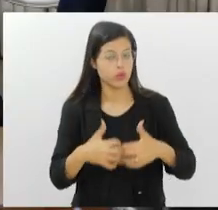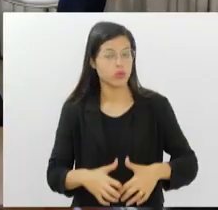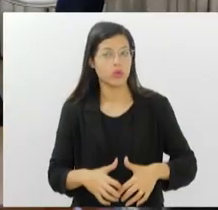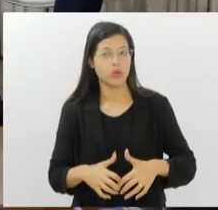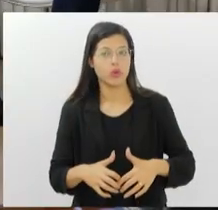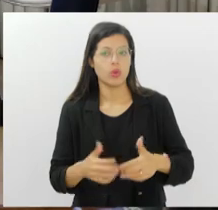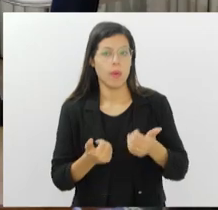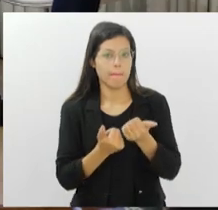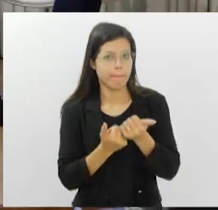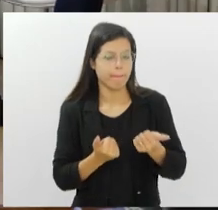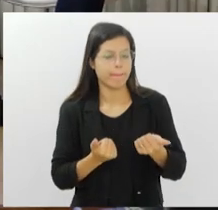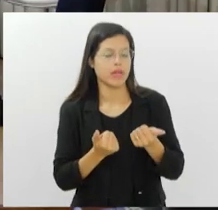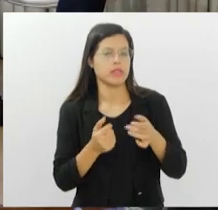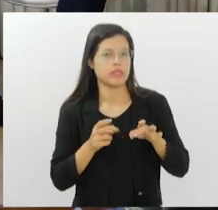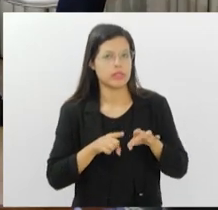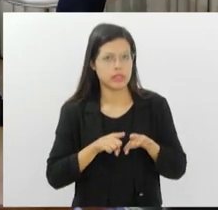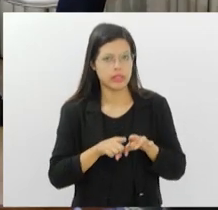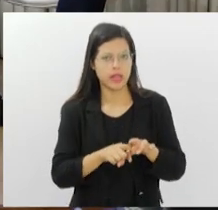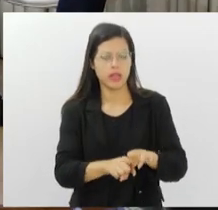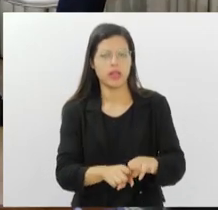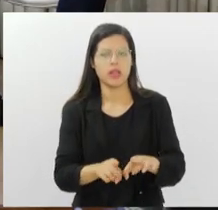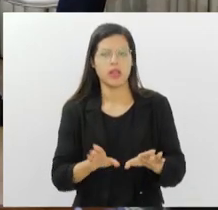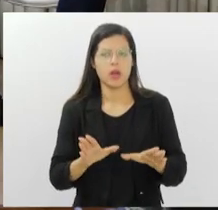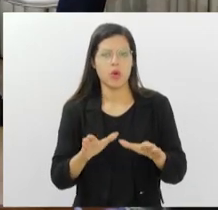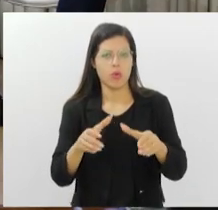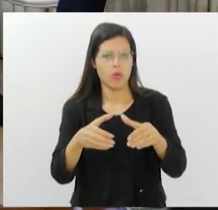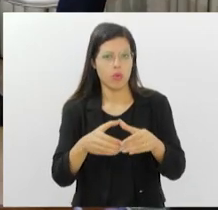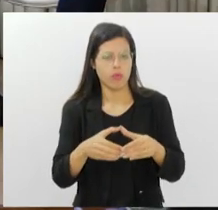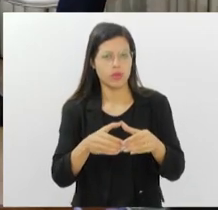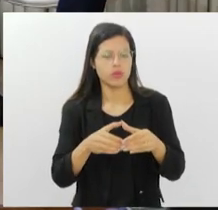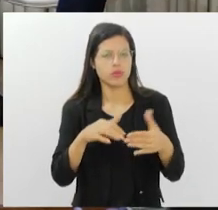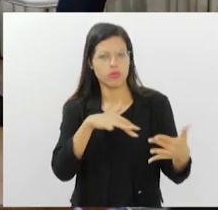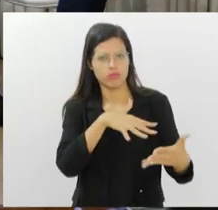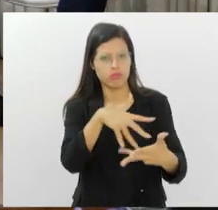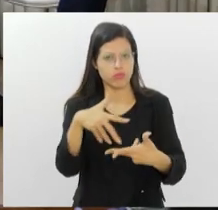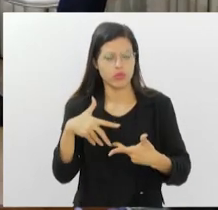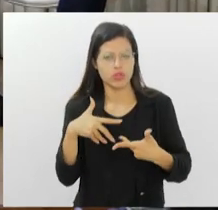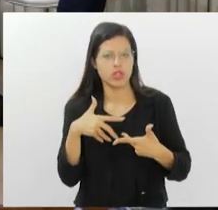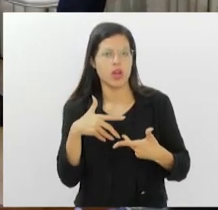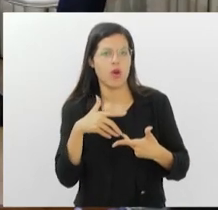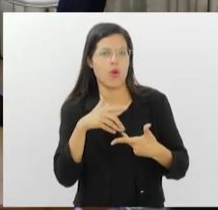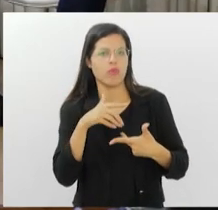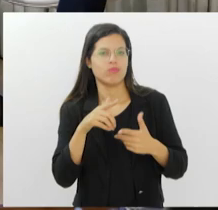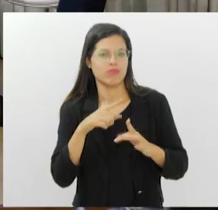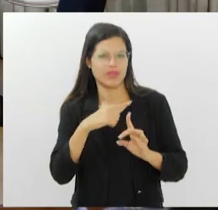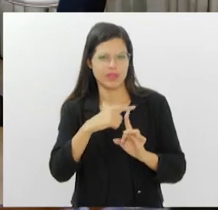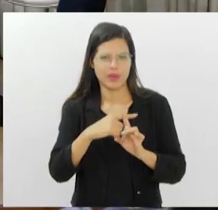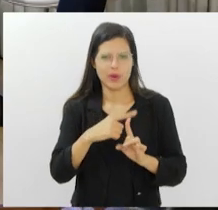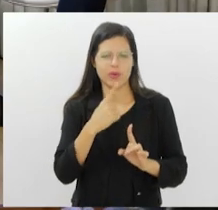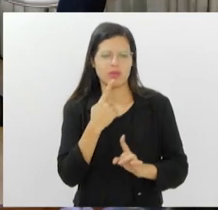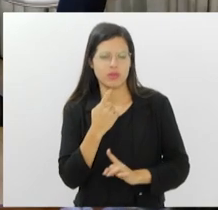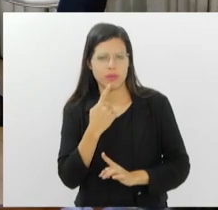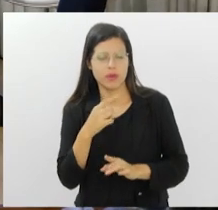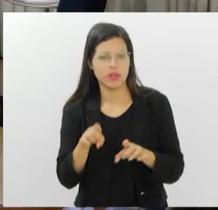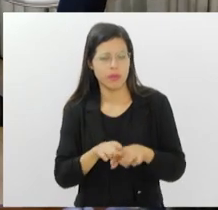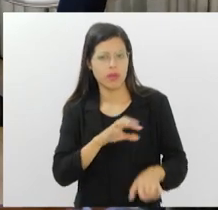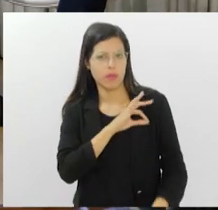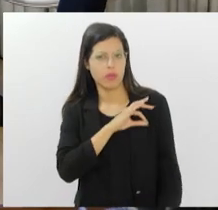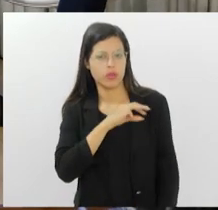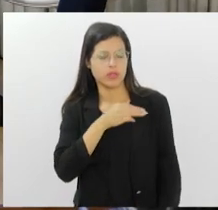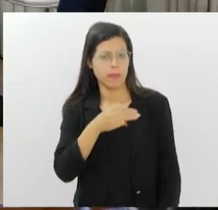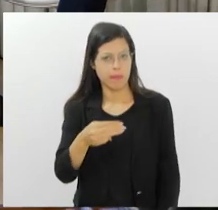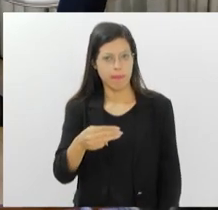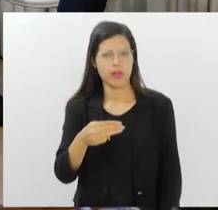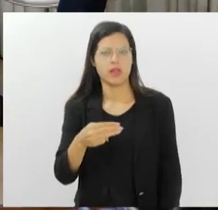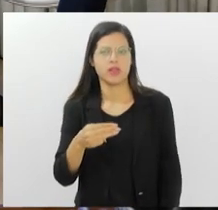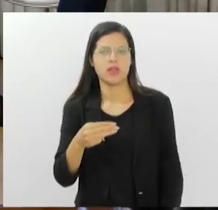de parcerias, por exemplo, com o Comitê Internacional da Cruz Vermelha e com a Polícia Militar, auxiliando na prevenção e